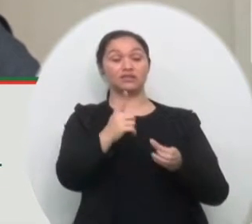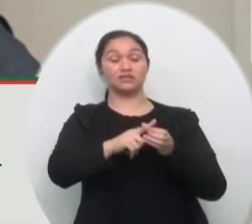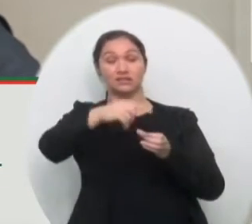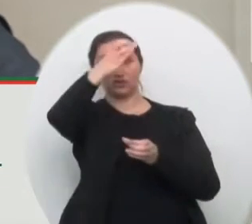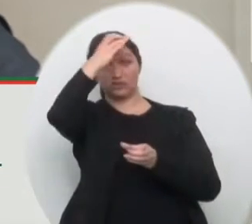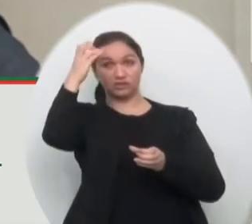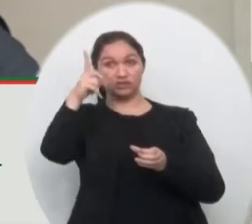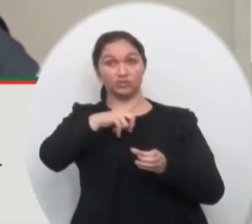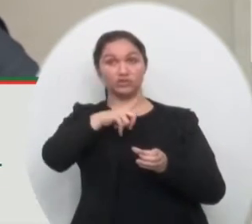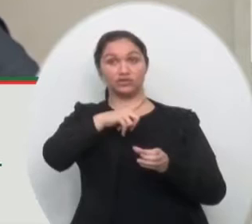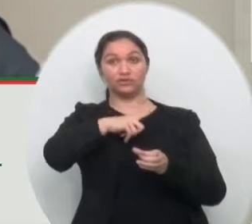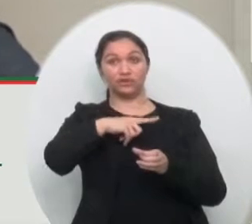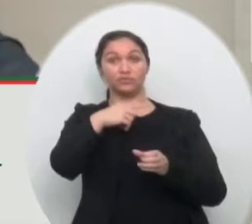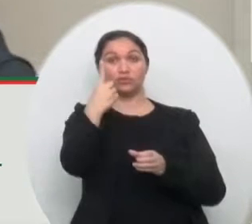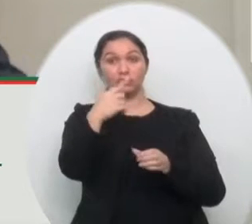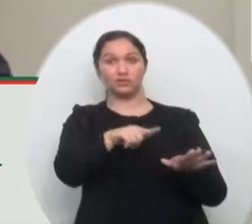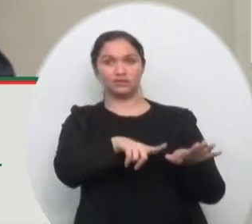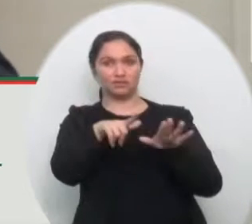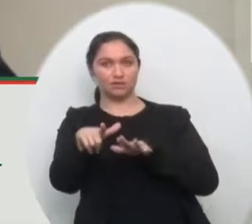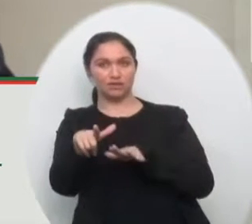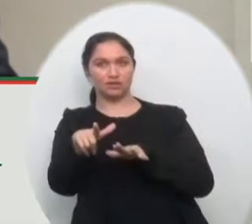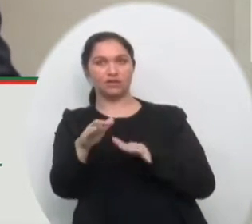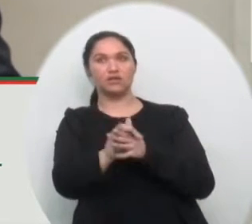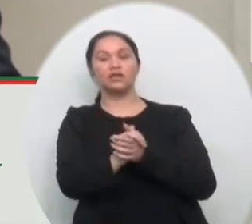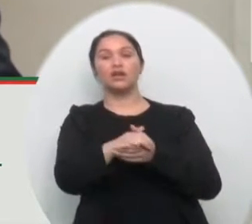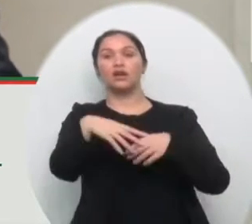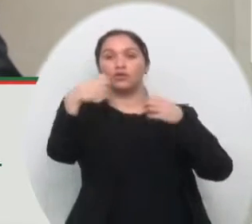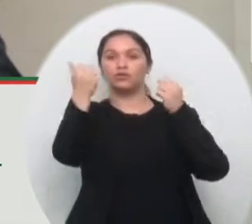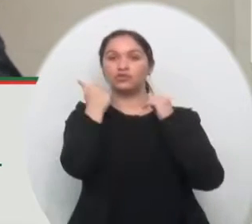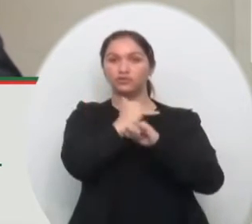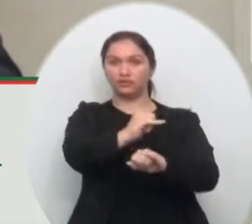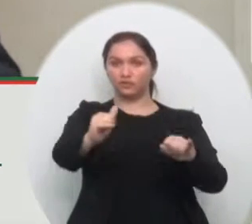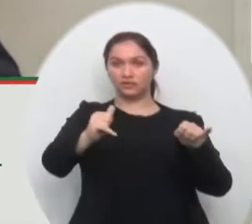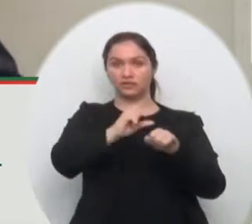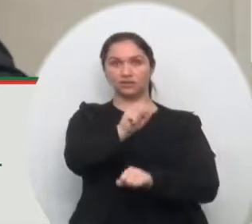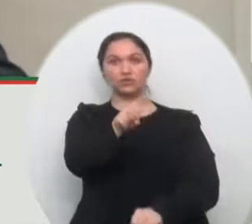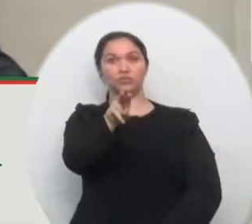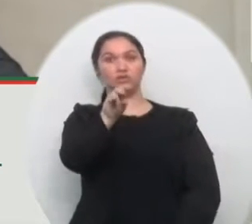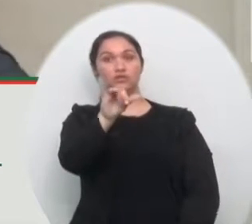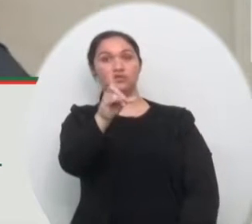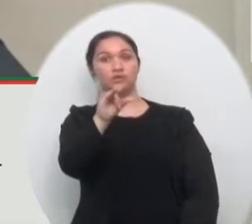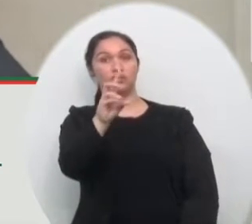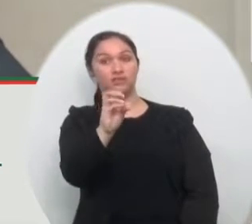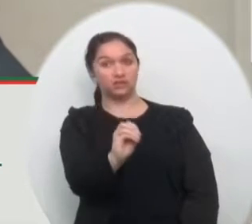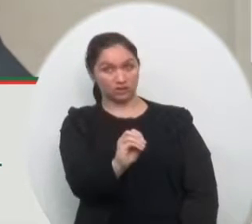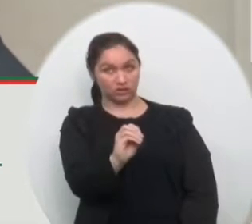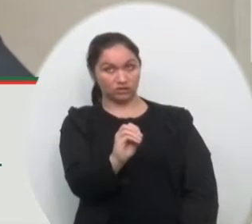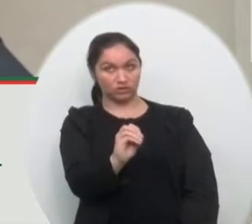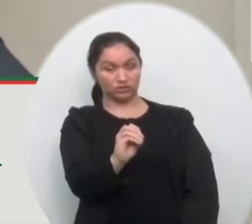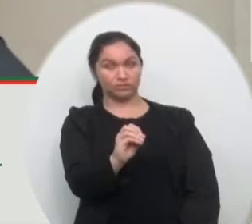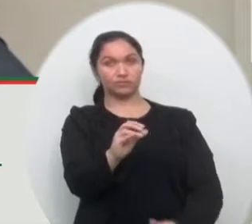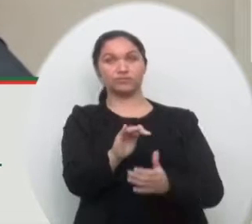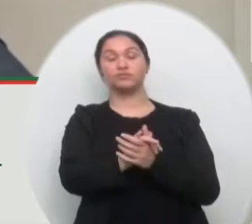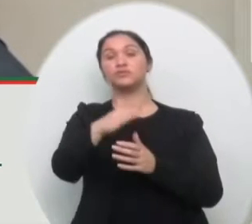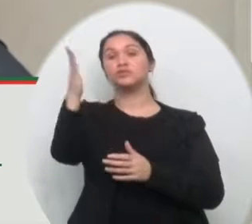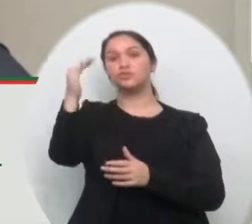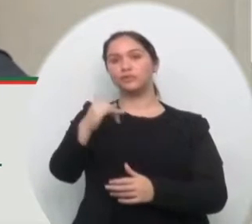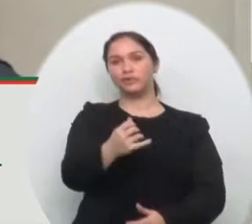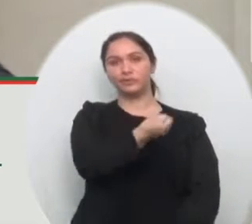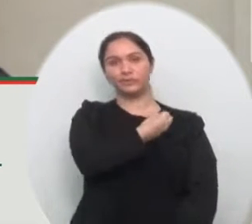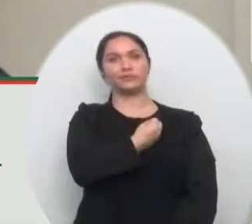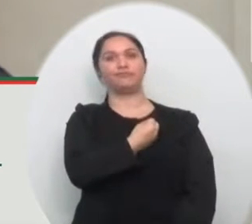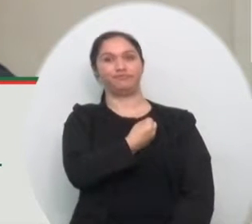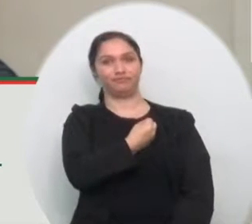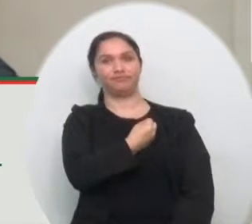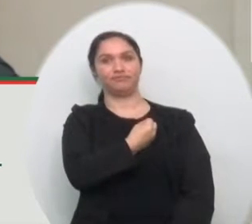região carbonífera de 2 a 3 suicídios por semana. De 2 a 3 casos por semana na nossa região. E, a